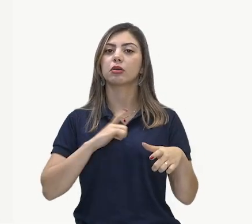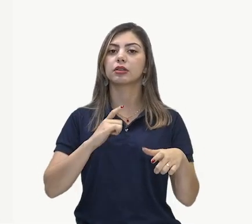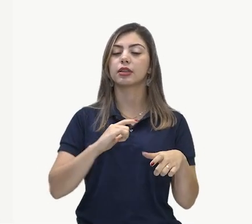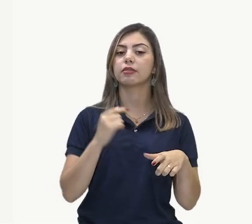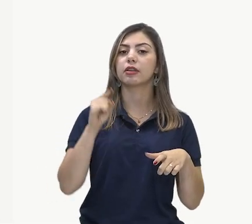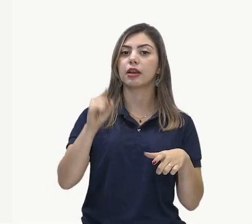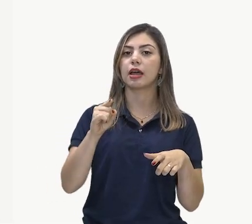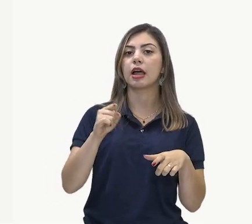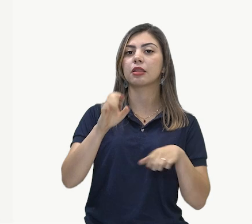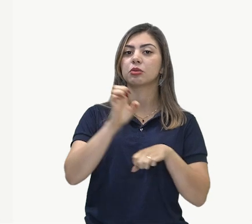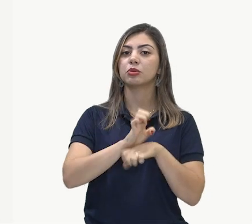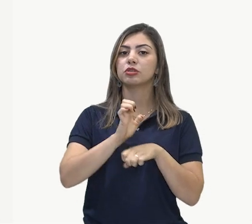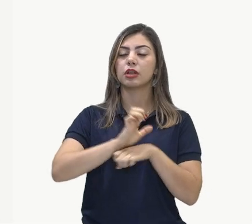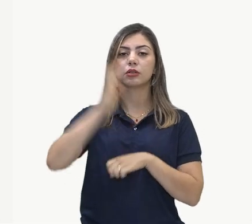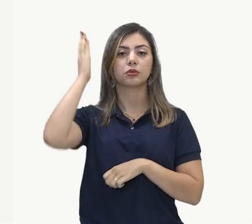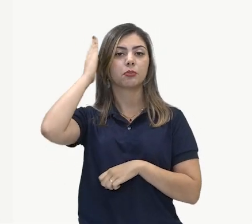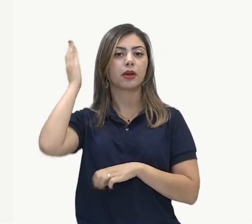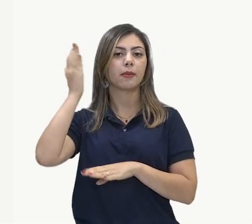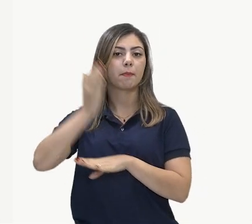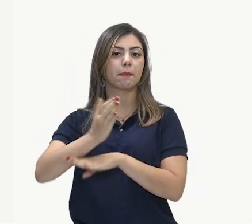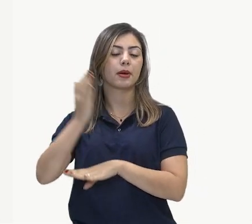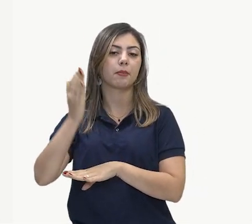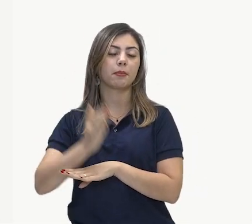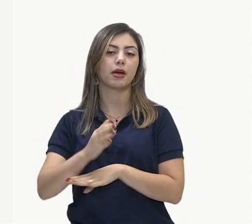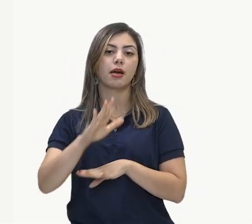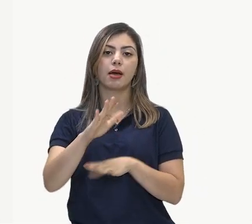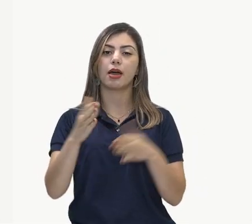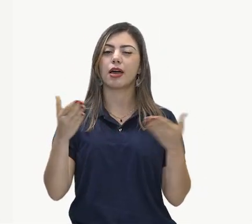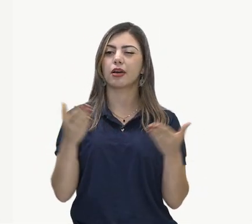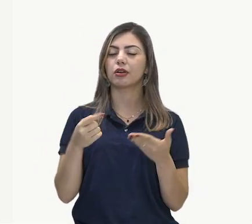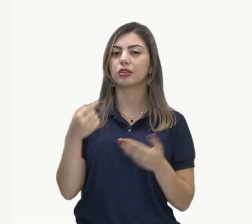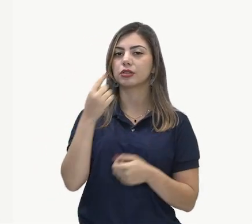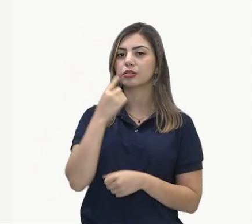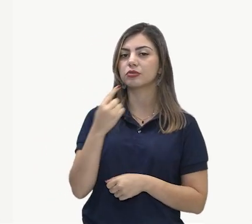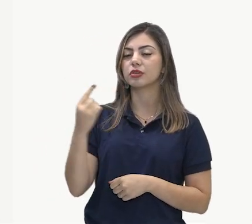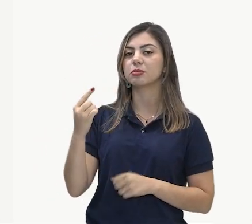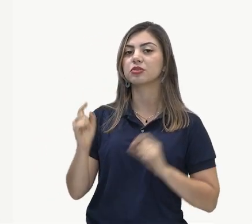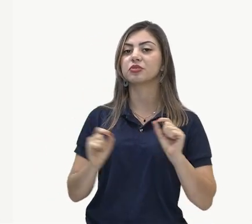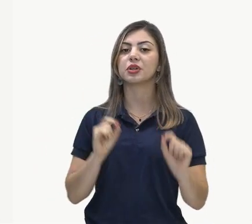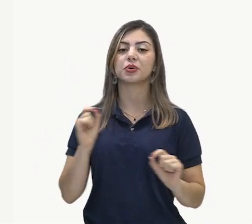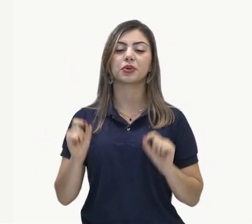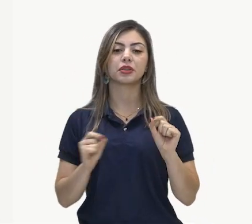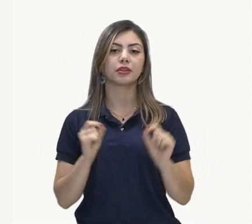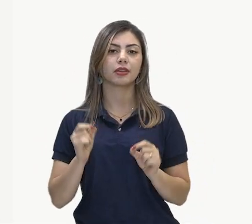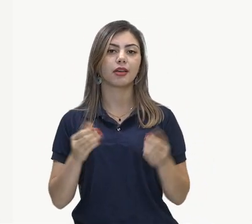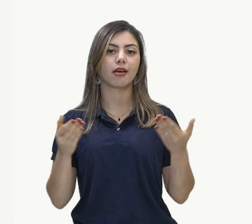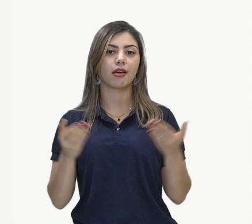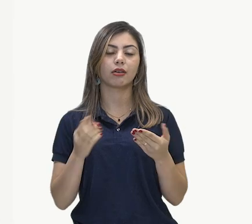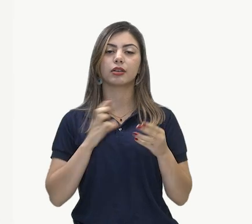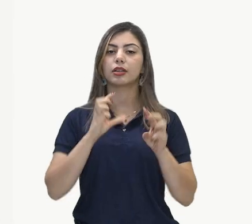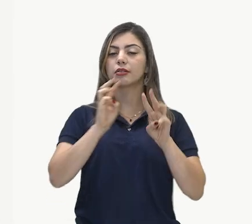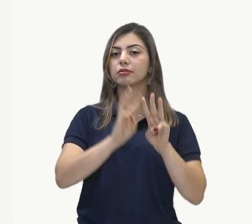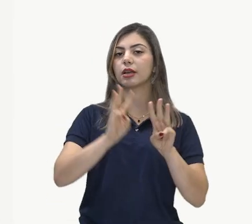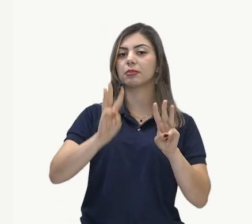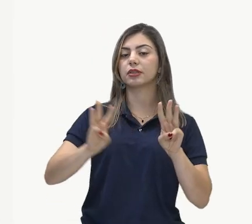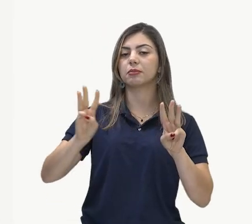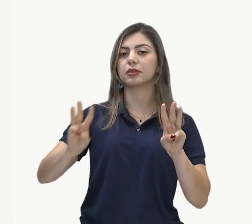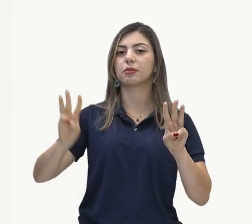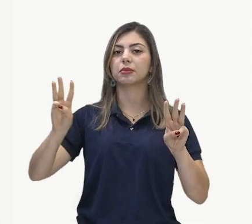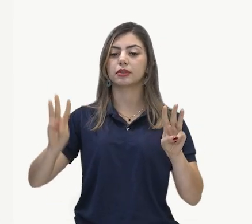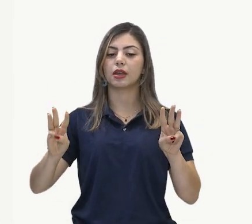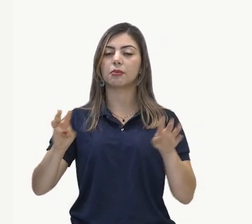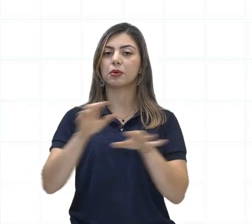no estado do Pará, eu convido vocês a analisarem comigo rapidamente o site